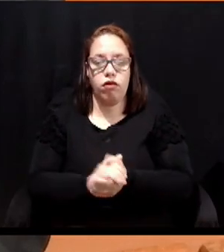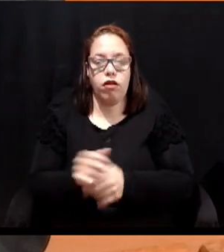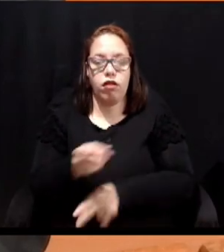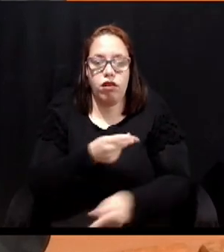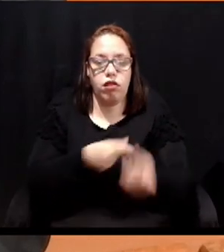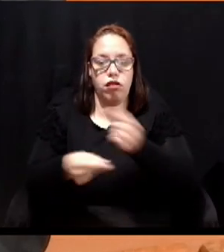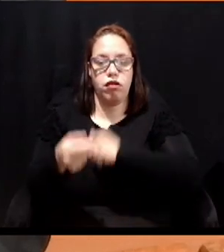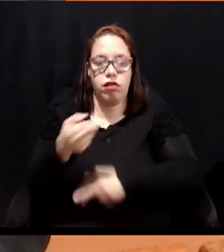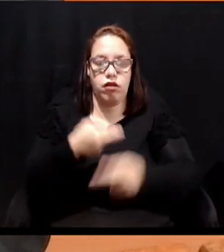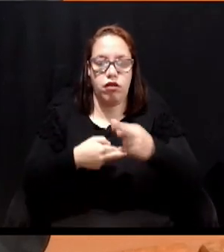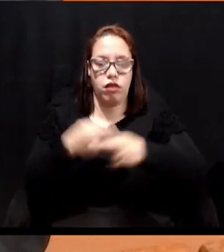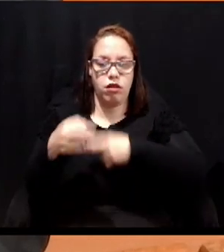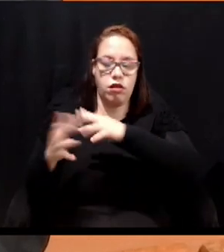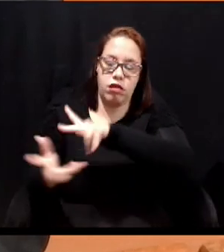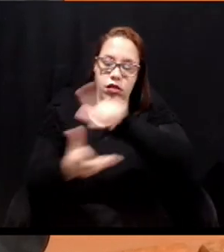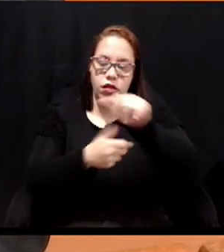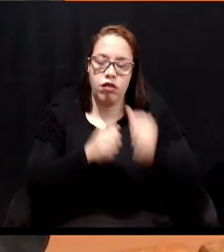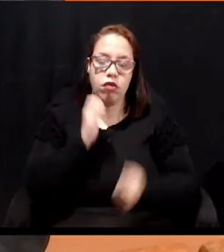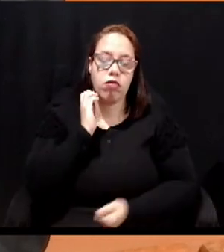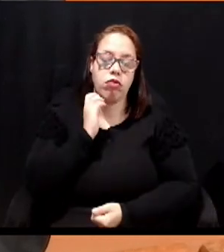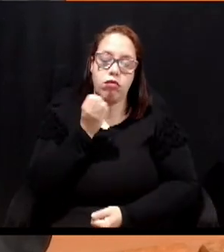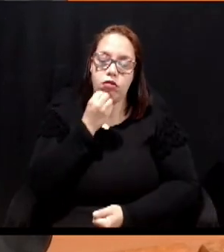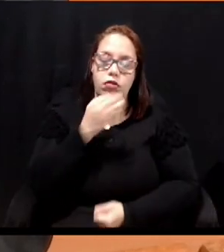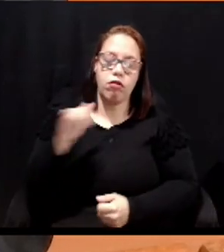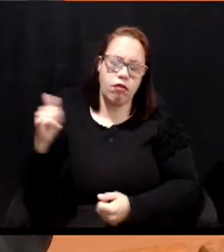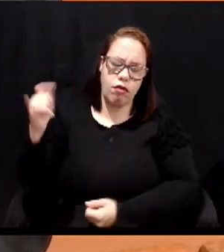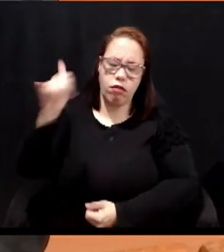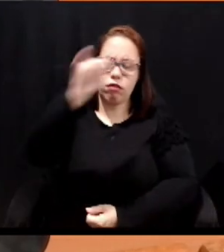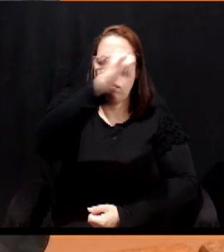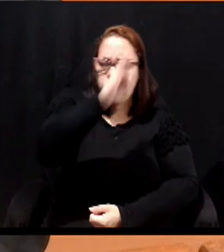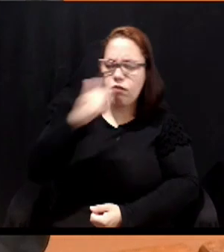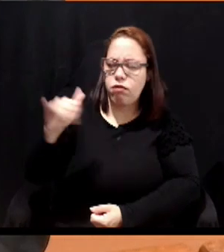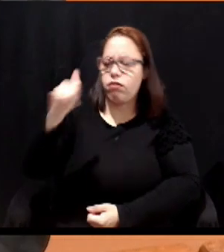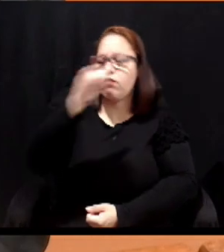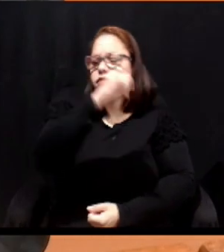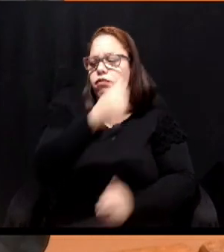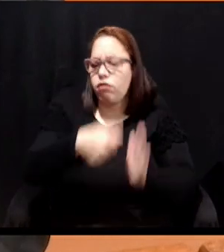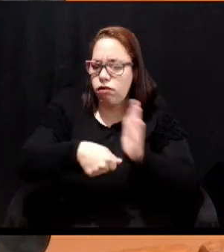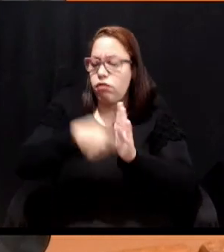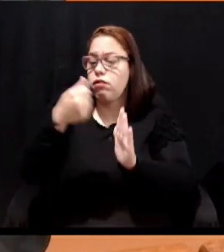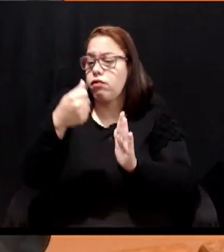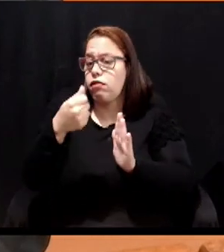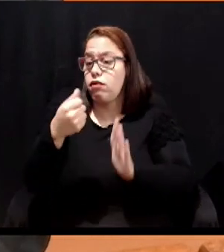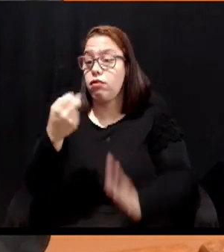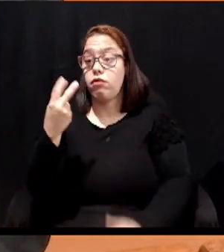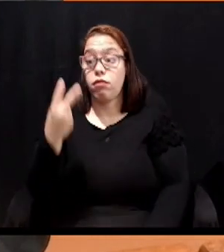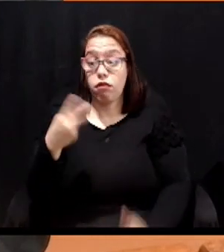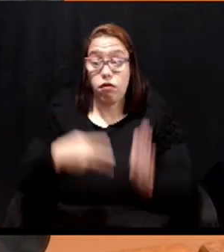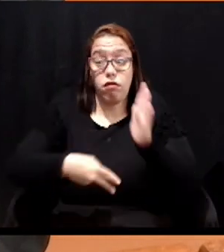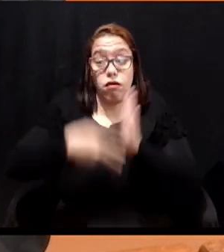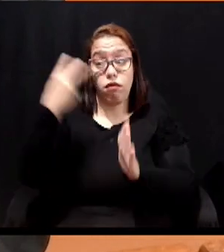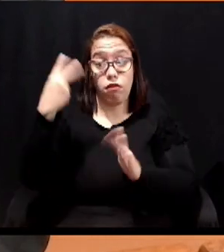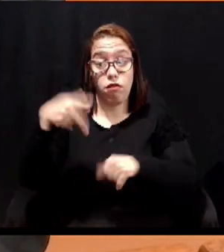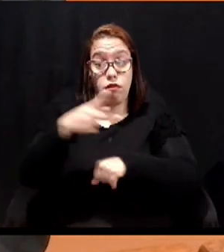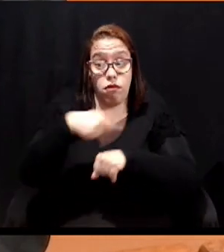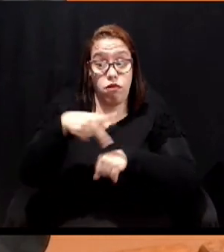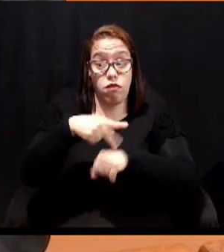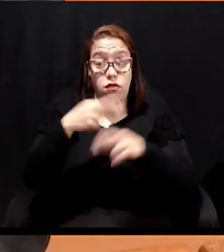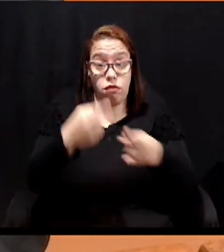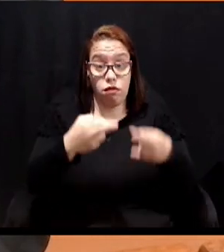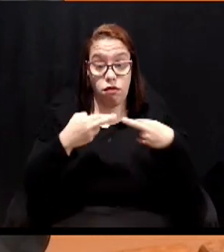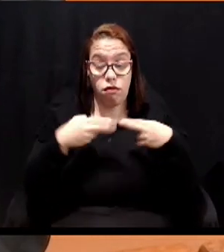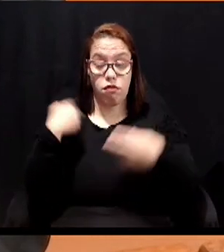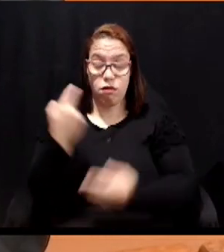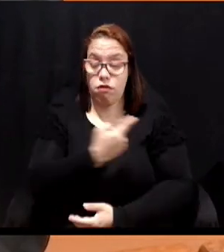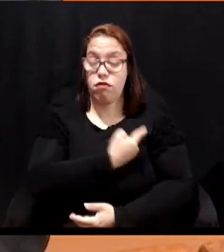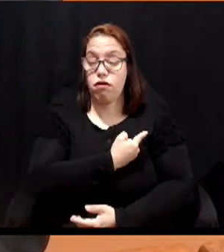né? Um belo de um aeroporto, né? Que é o primeiro e, às vezes, o segundo do país naquilo que se refere a nós, que é